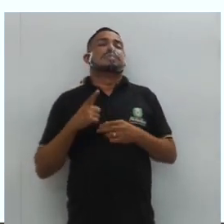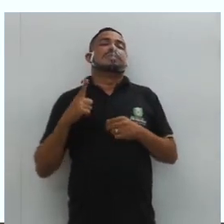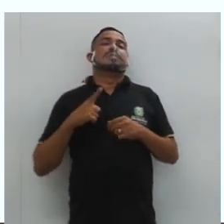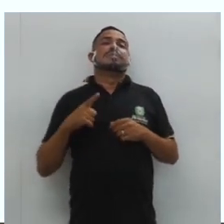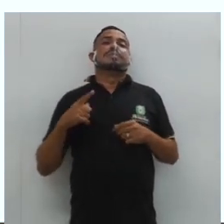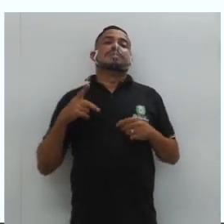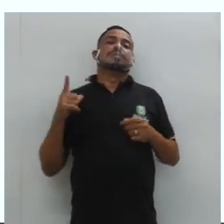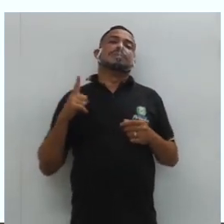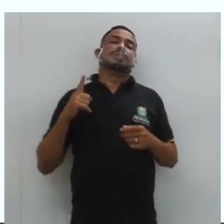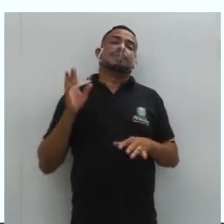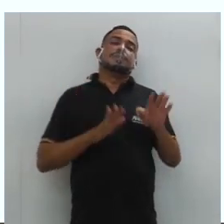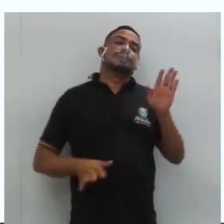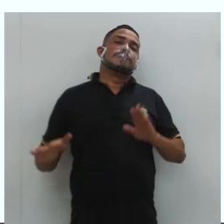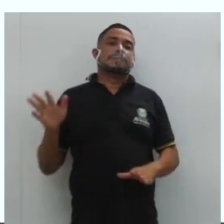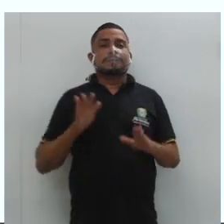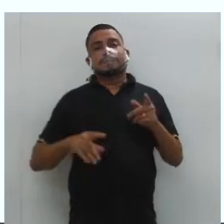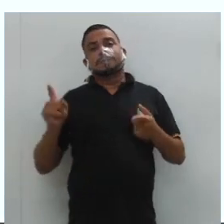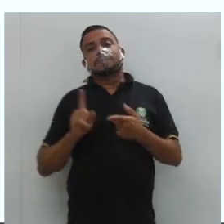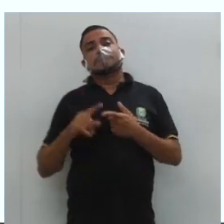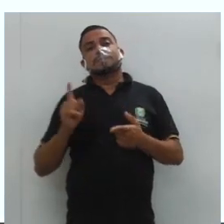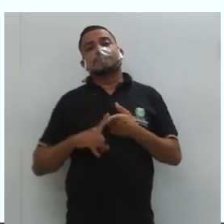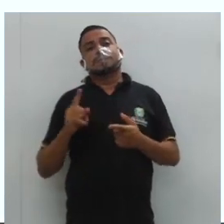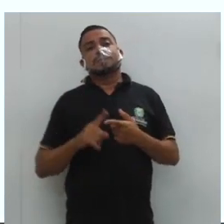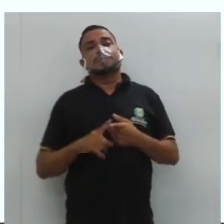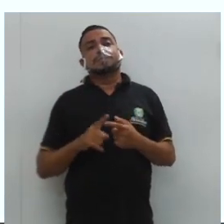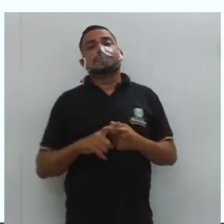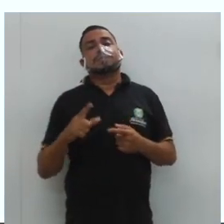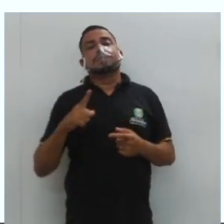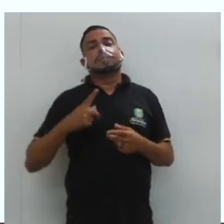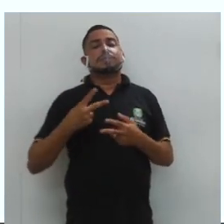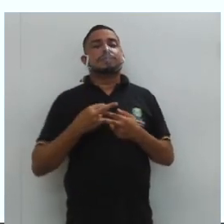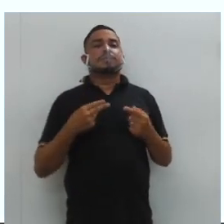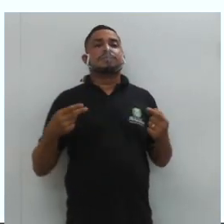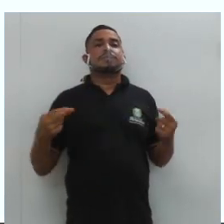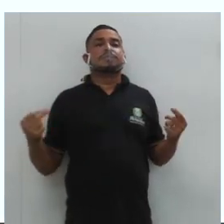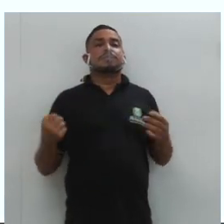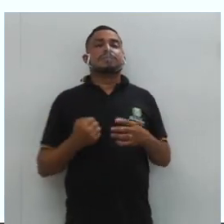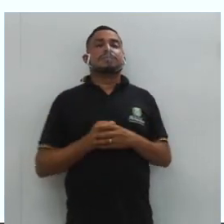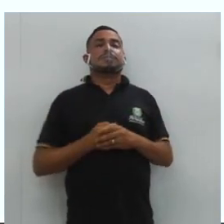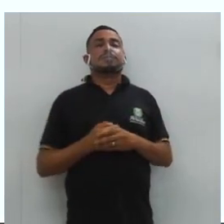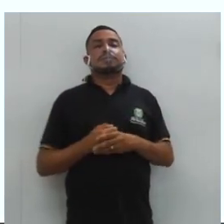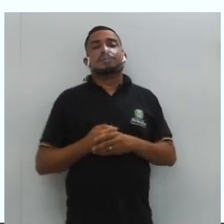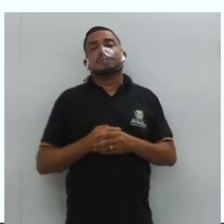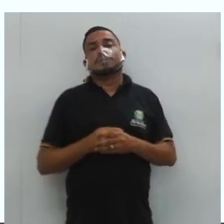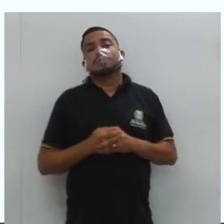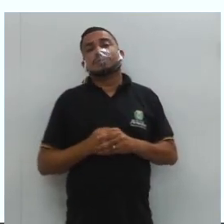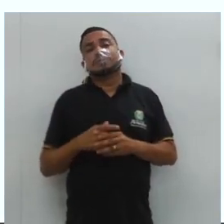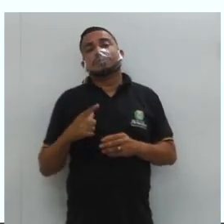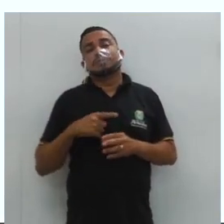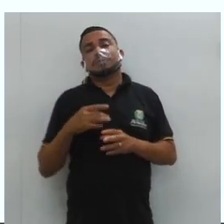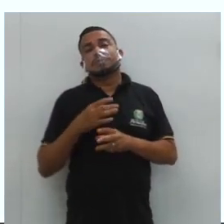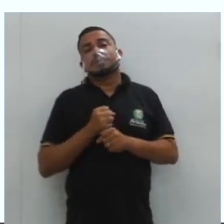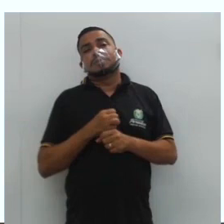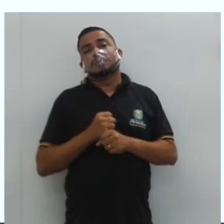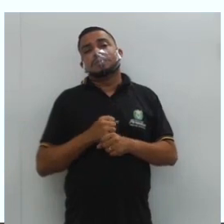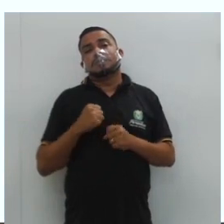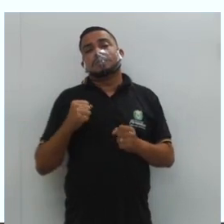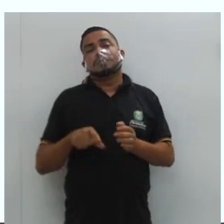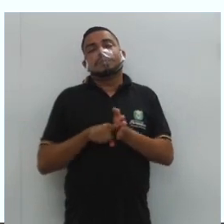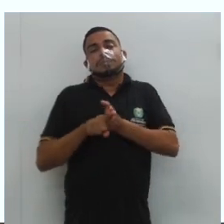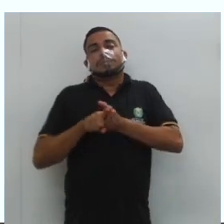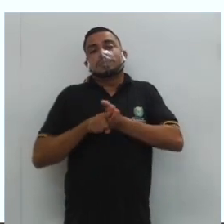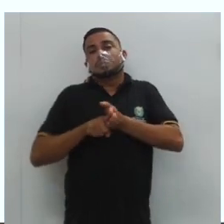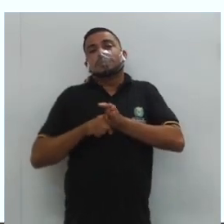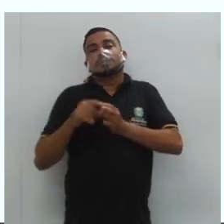assistente continuista, ele vai ter que ter esse cuidado também, porque existem várias cenas, né, que se ficar curioso,